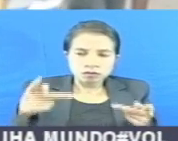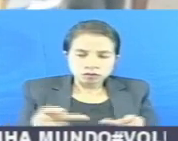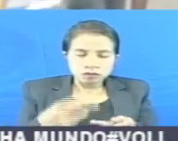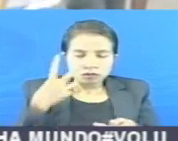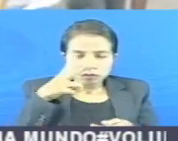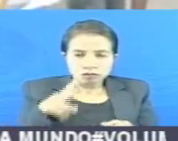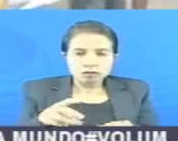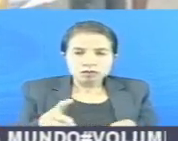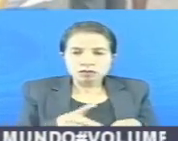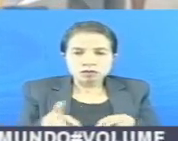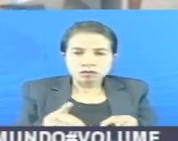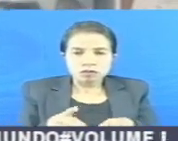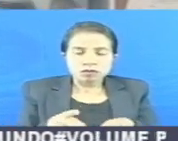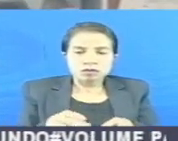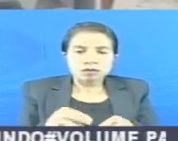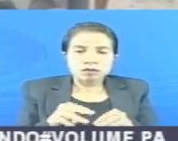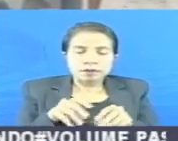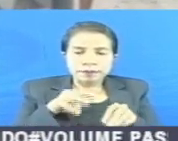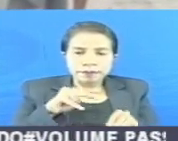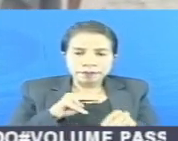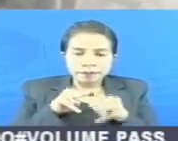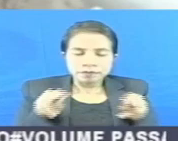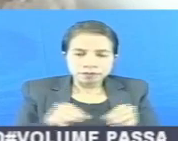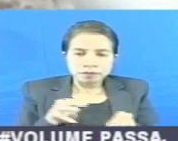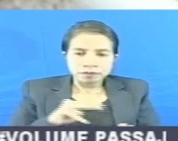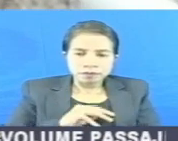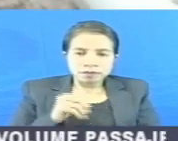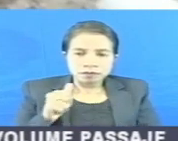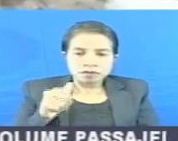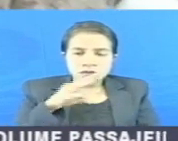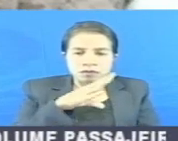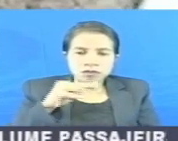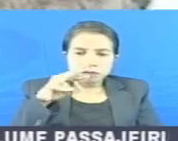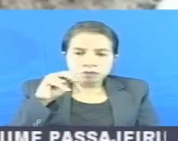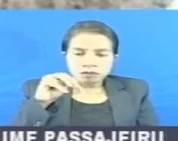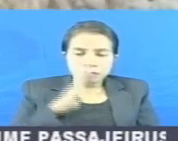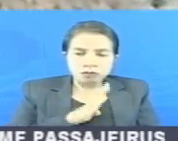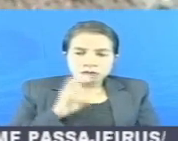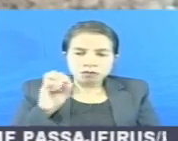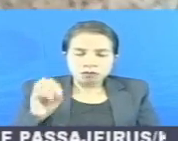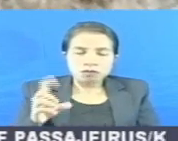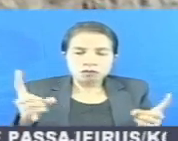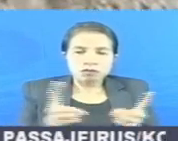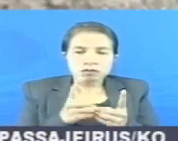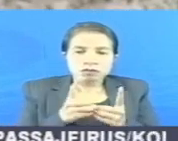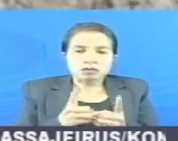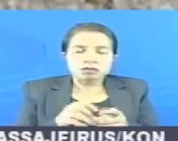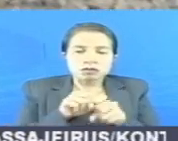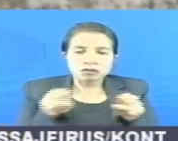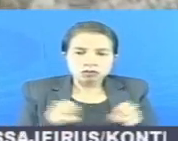Além de né, estrada Diresaun Postu Maliana, no Postu Bobonaro, acontecemos e a suco Colimau, no